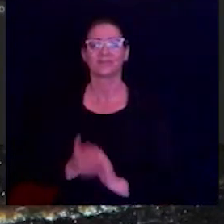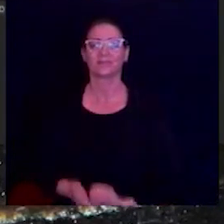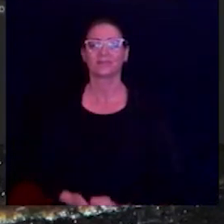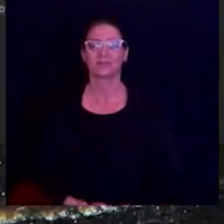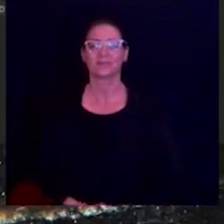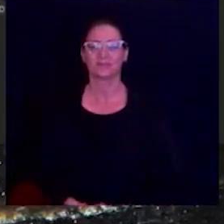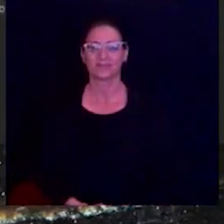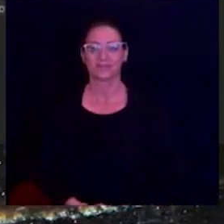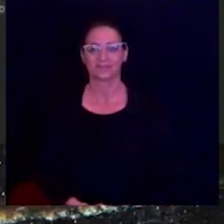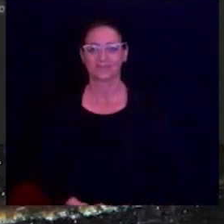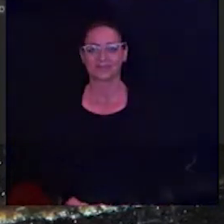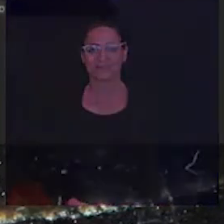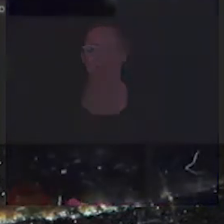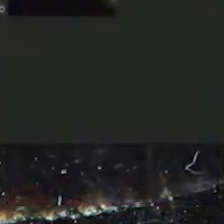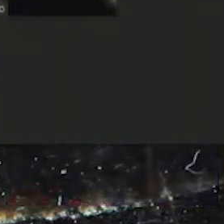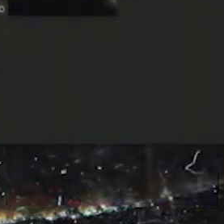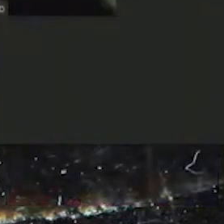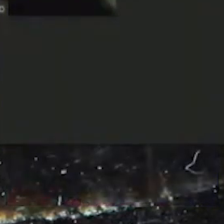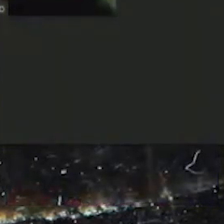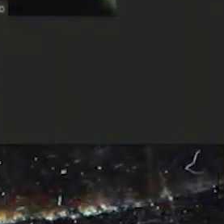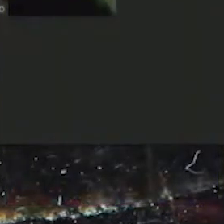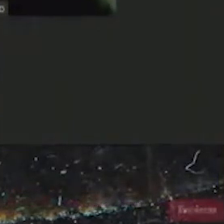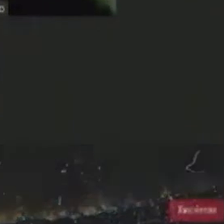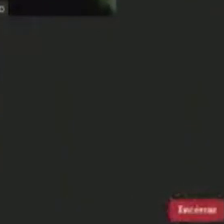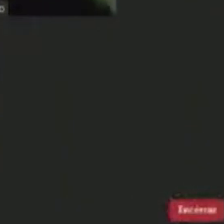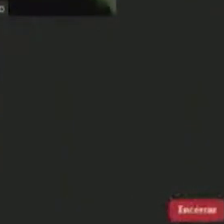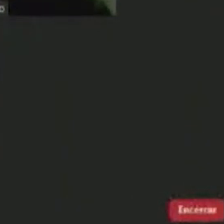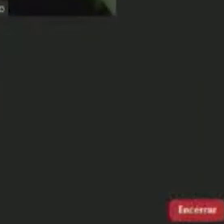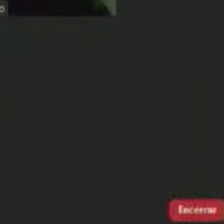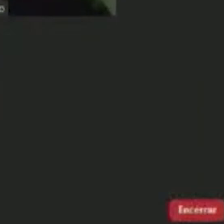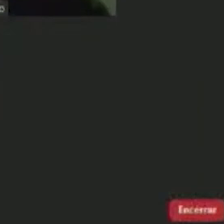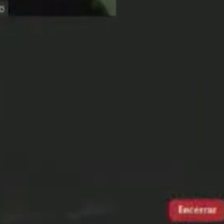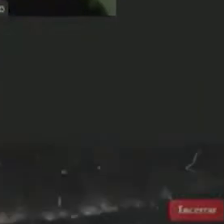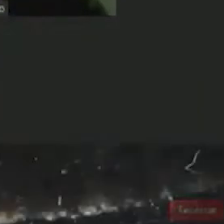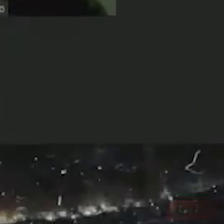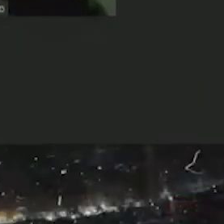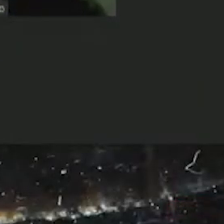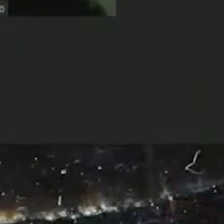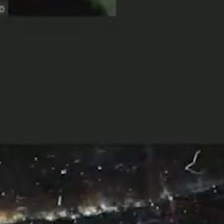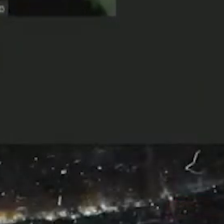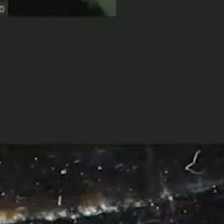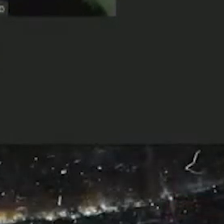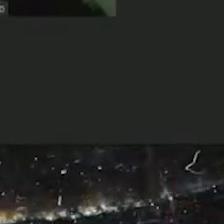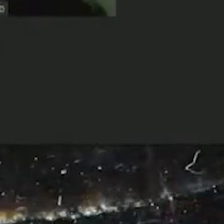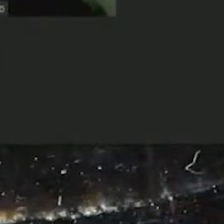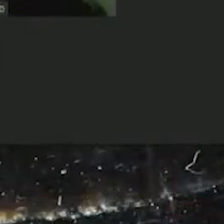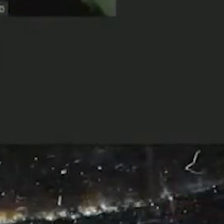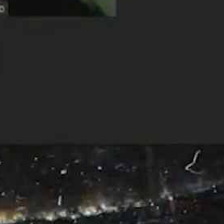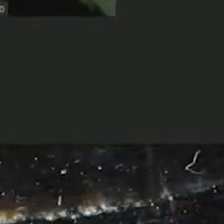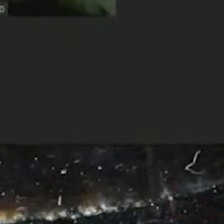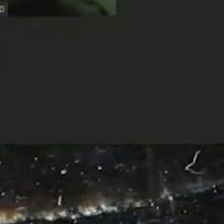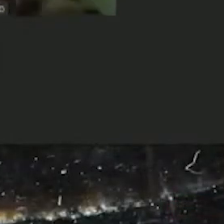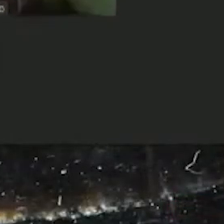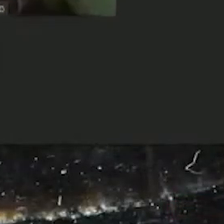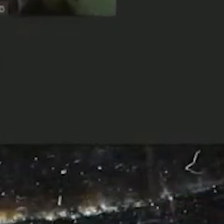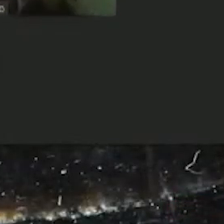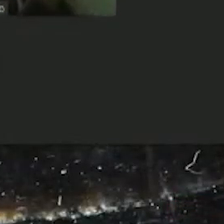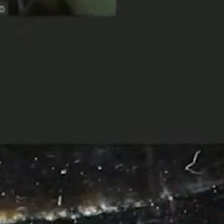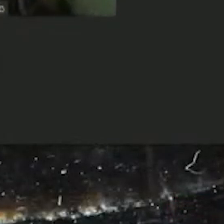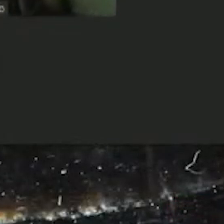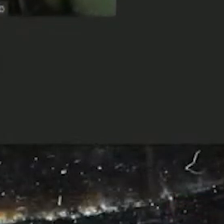Parabéns, pessoal! Parabéns! Parabéns, querido! Parabéns. Tudo de maravilhoso para você!